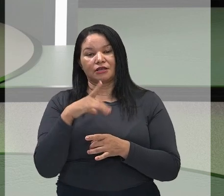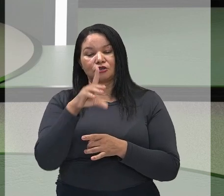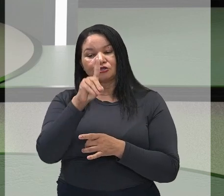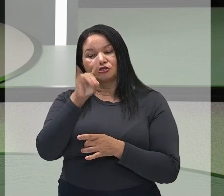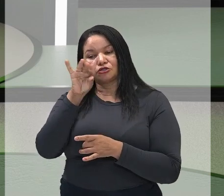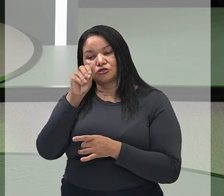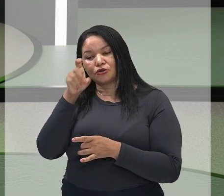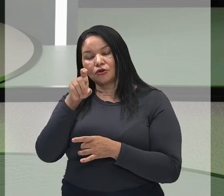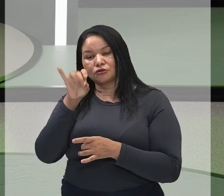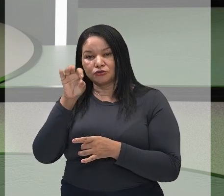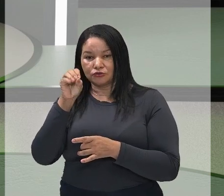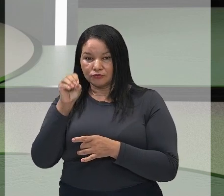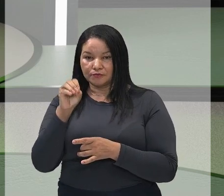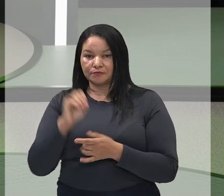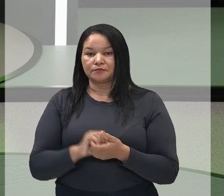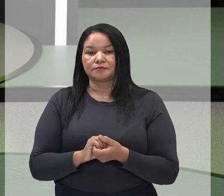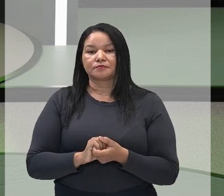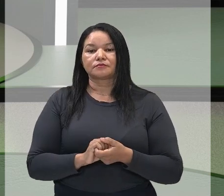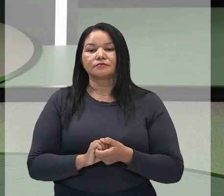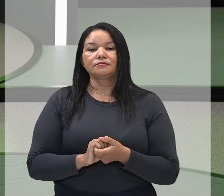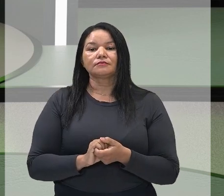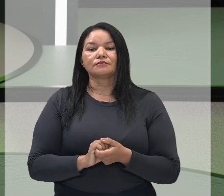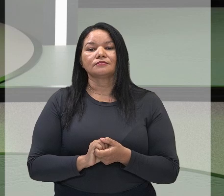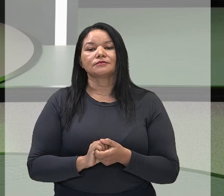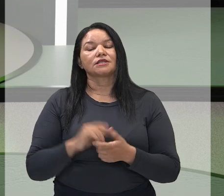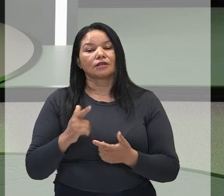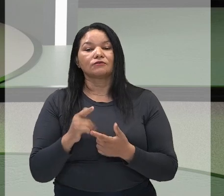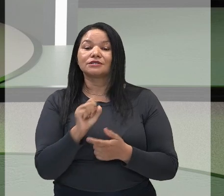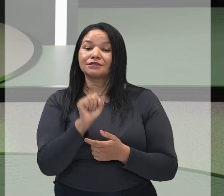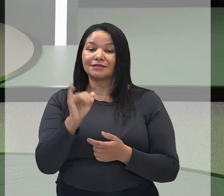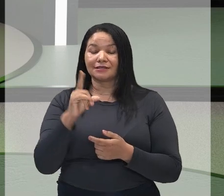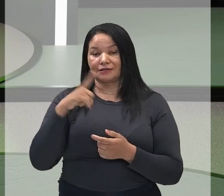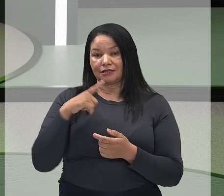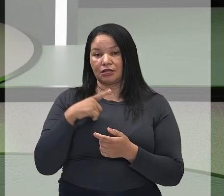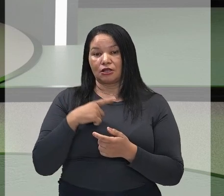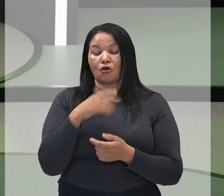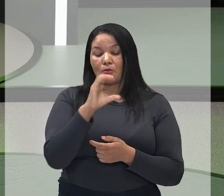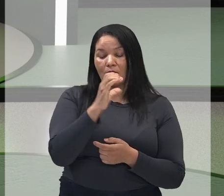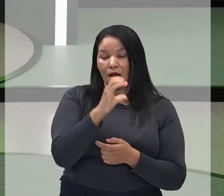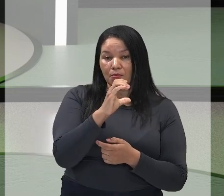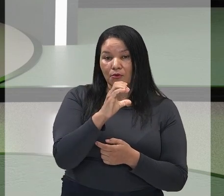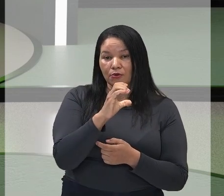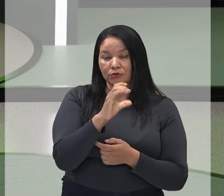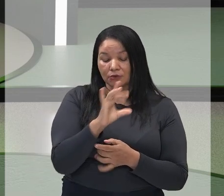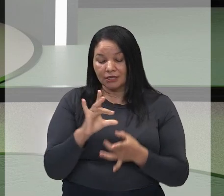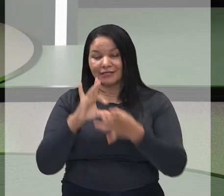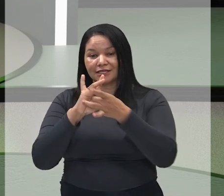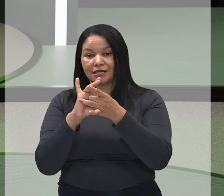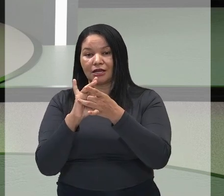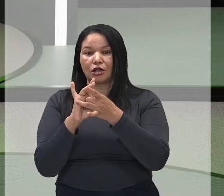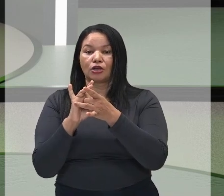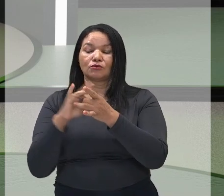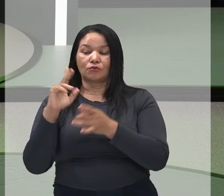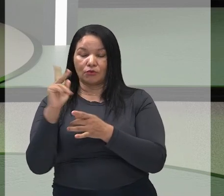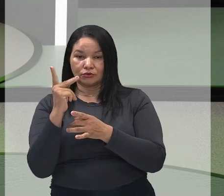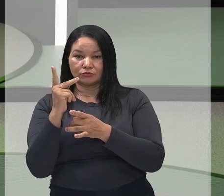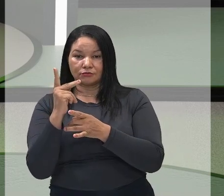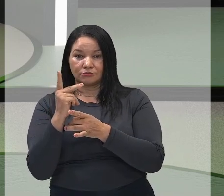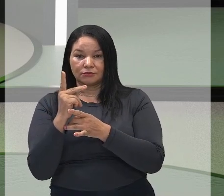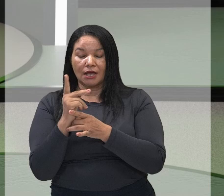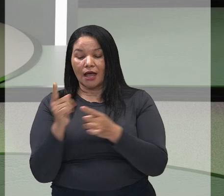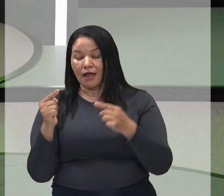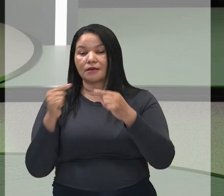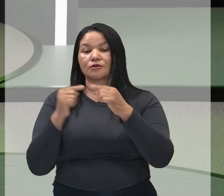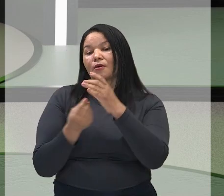de carbono. Se nós tivermos um átomo de carbono ligado a um átomo de oxigênio, nós teremos o monóxido